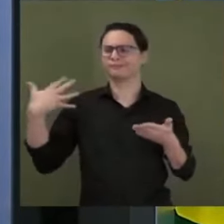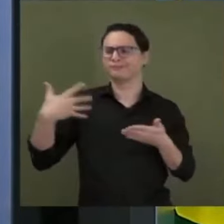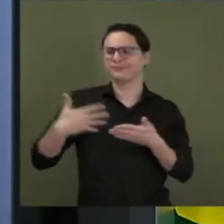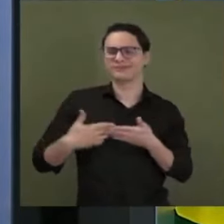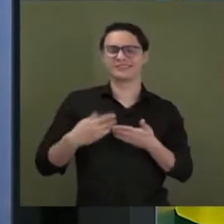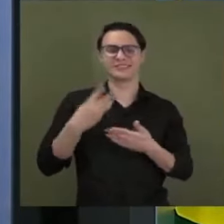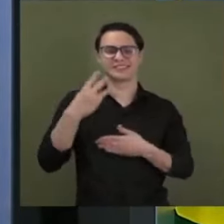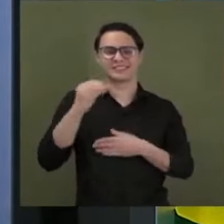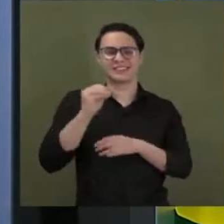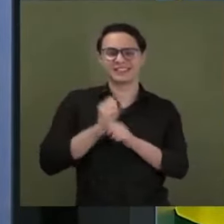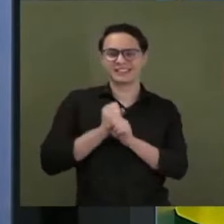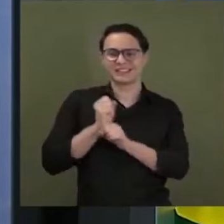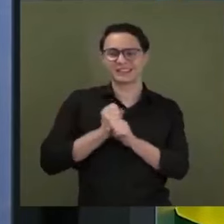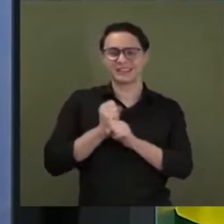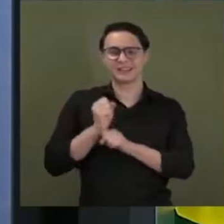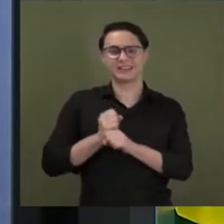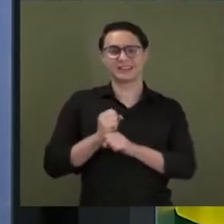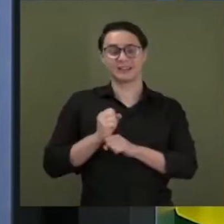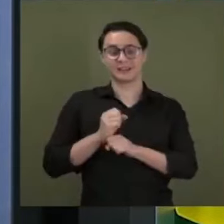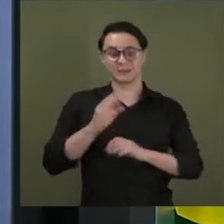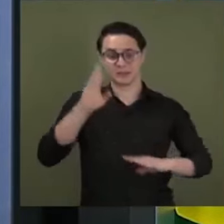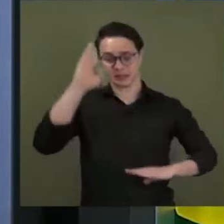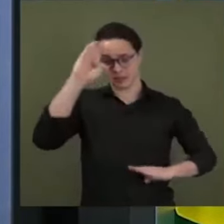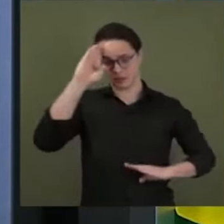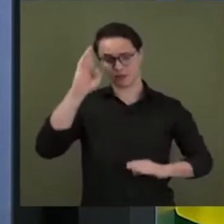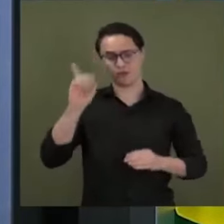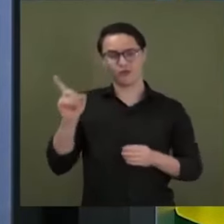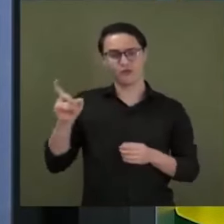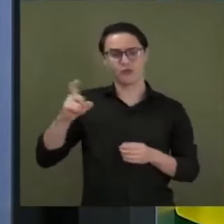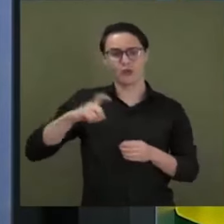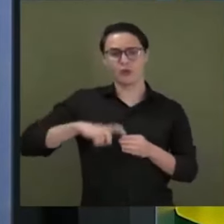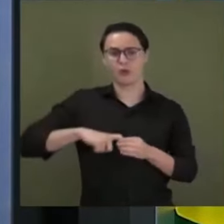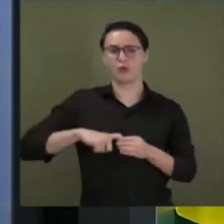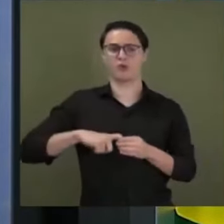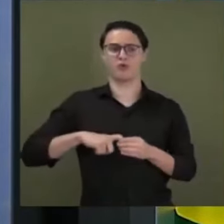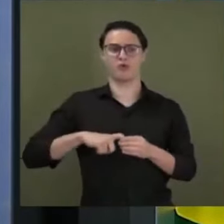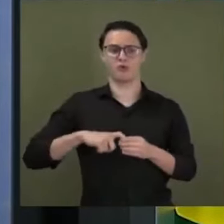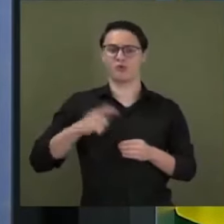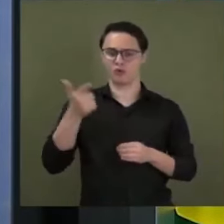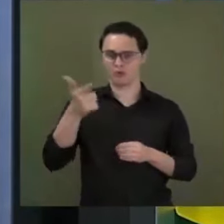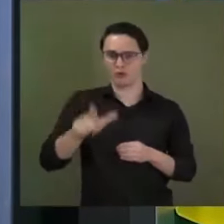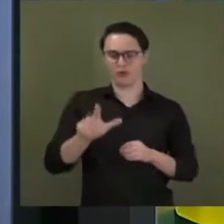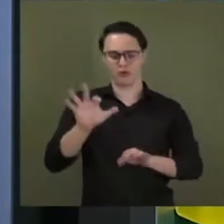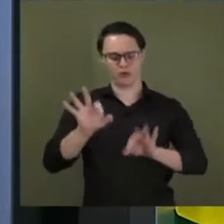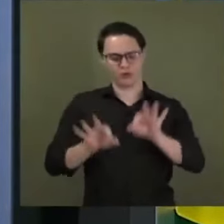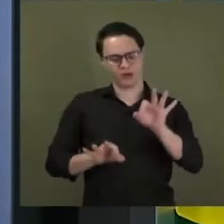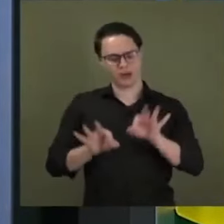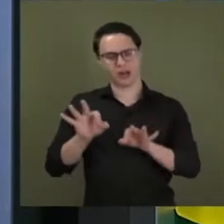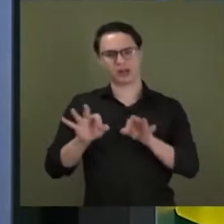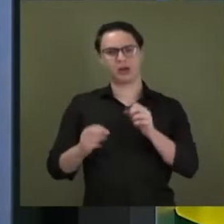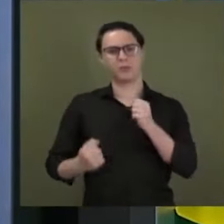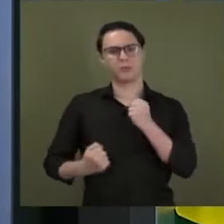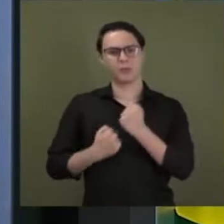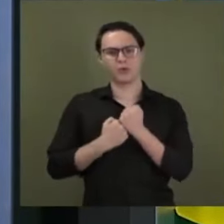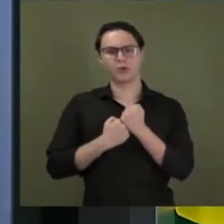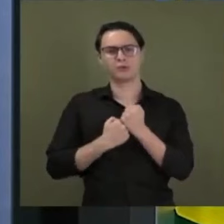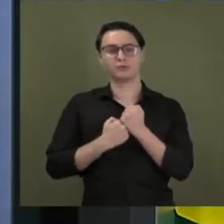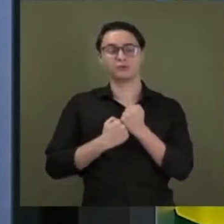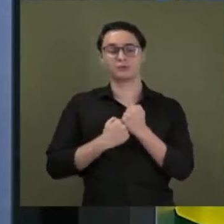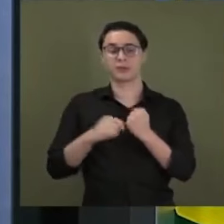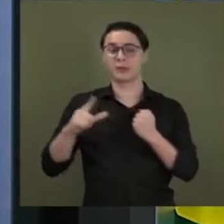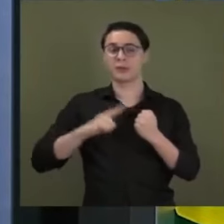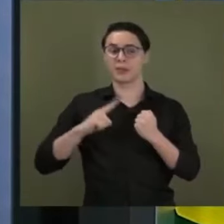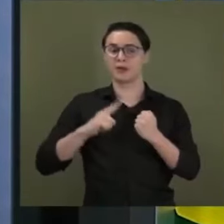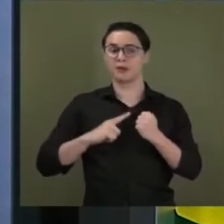anos os militares voltaram a organizar apoiar uma